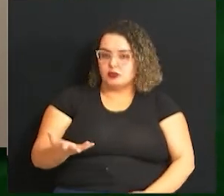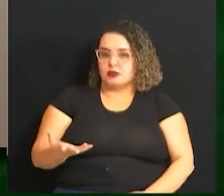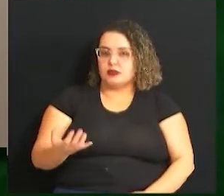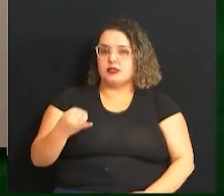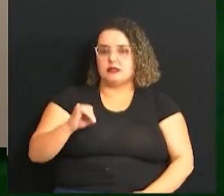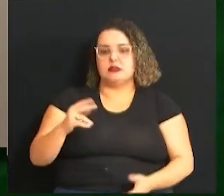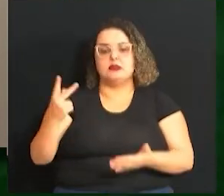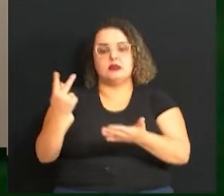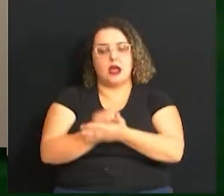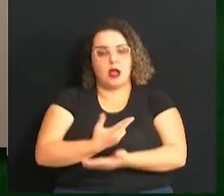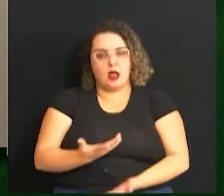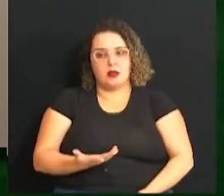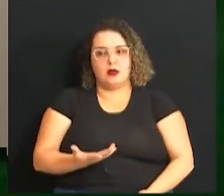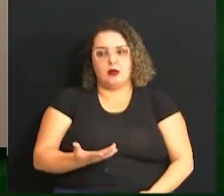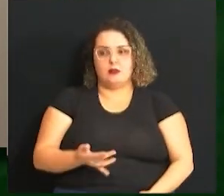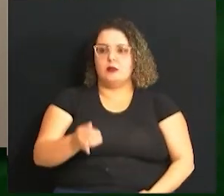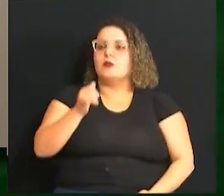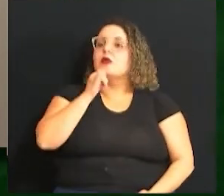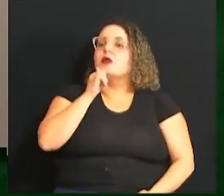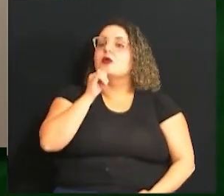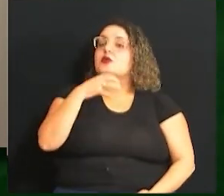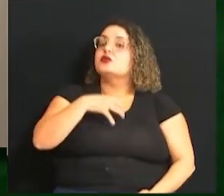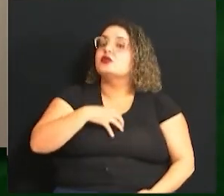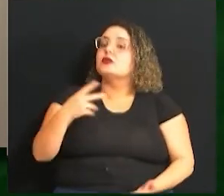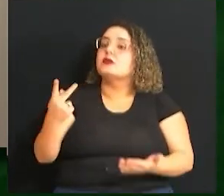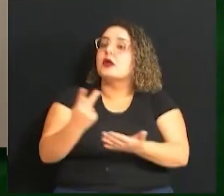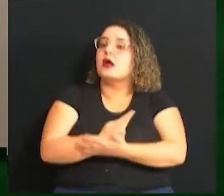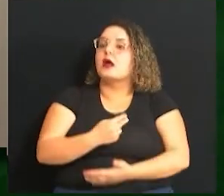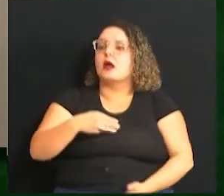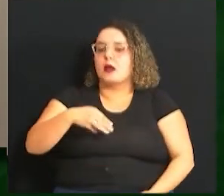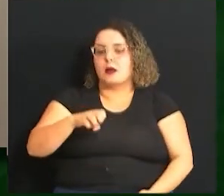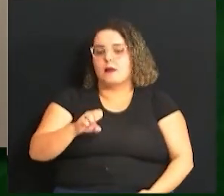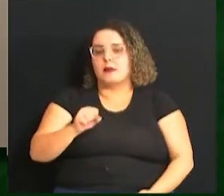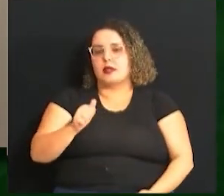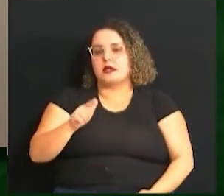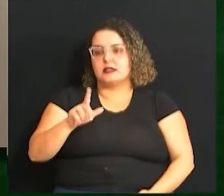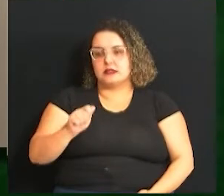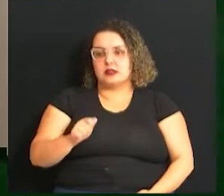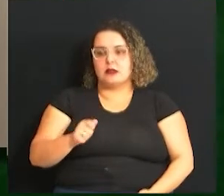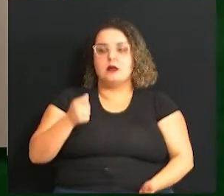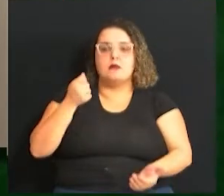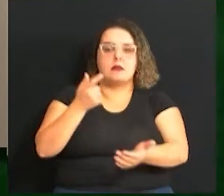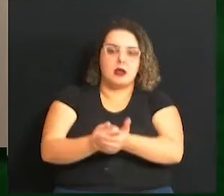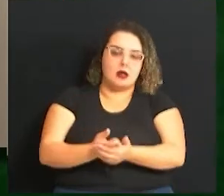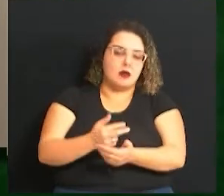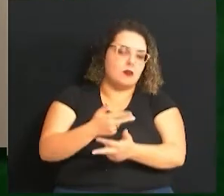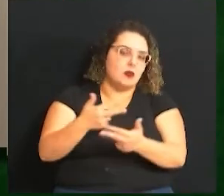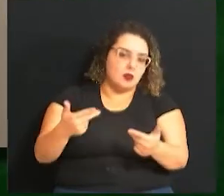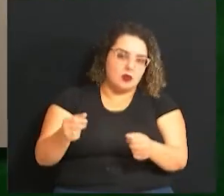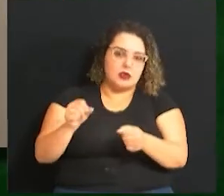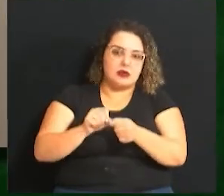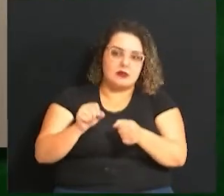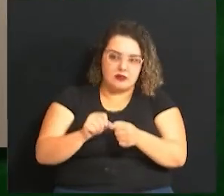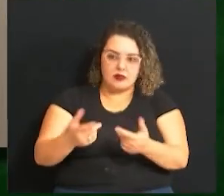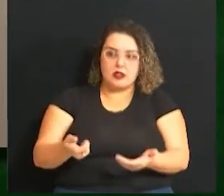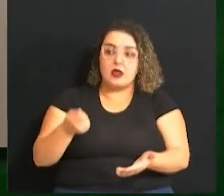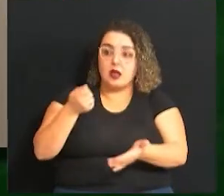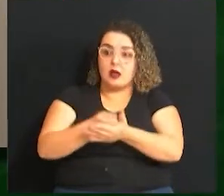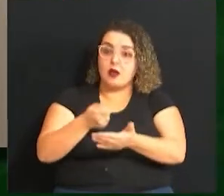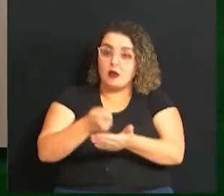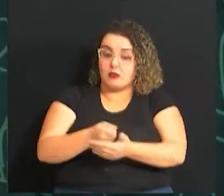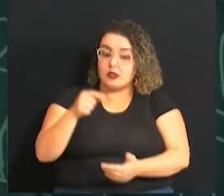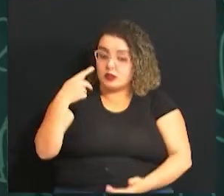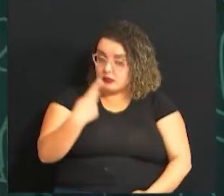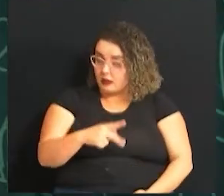for utilizada da maneira errada, por exemplo, uma forma errada de conceder mesada, pagar a criança por tarefas que ela realiza em casa, que